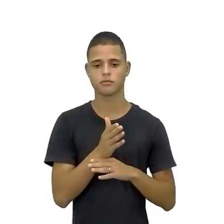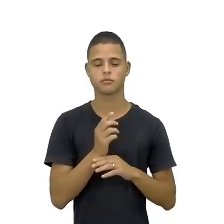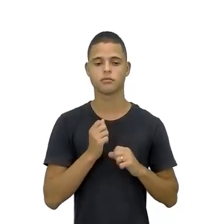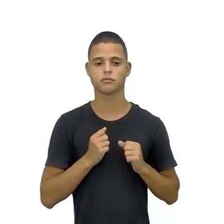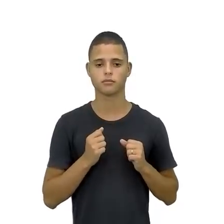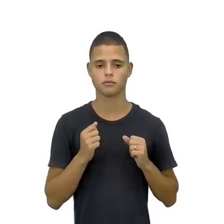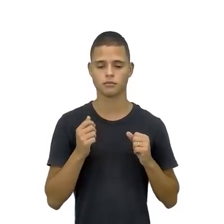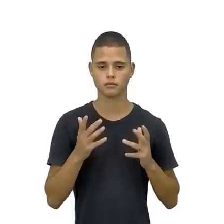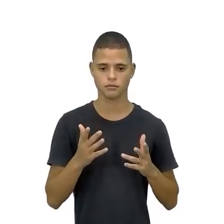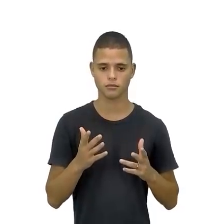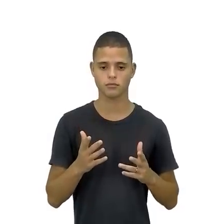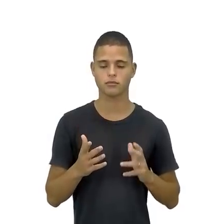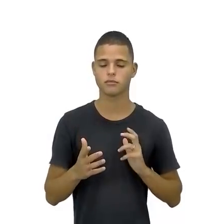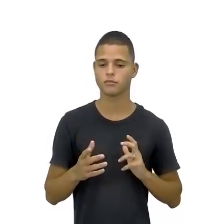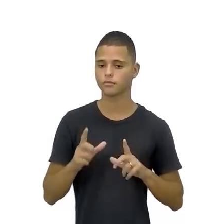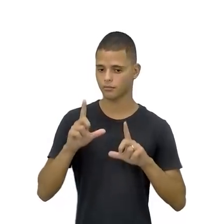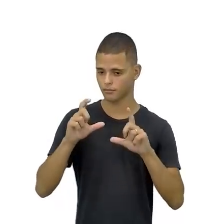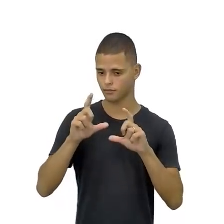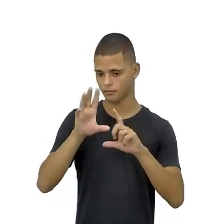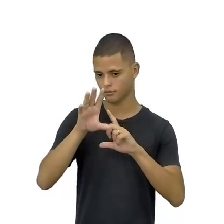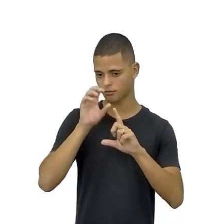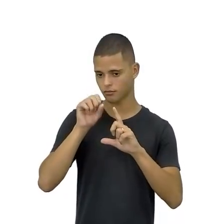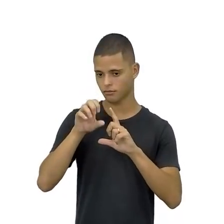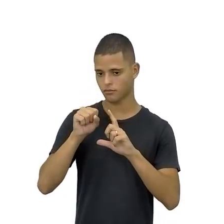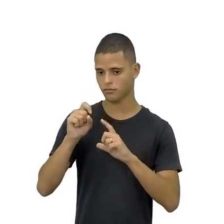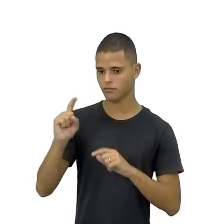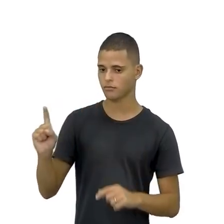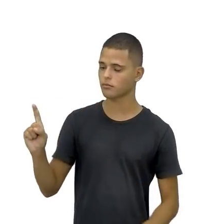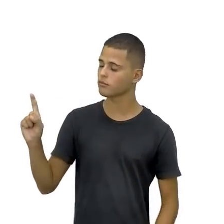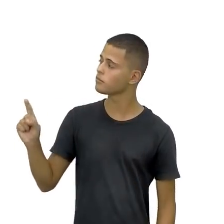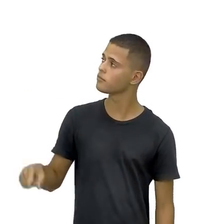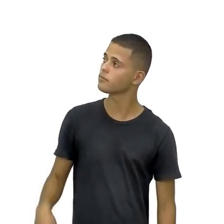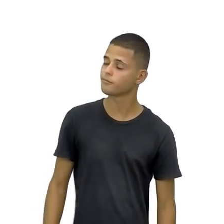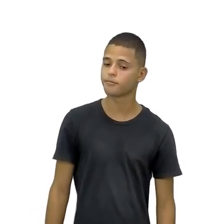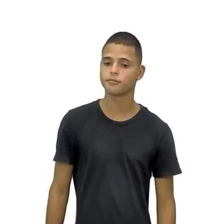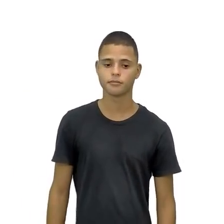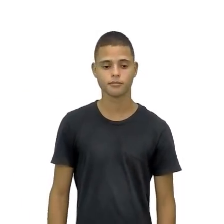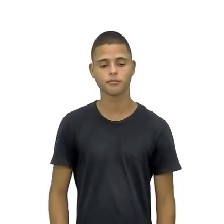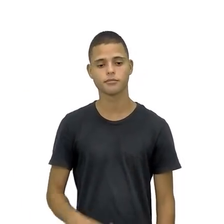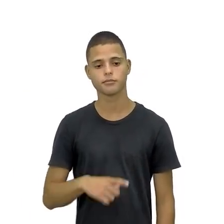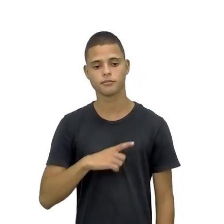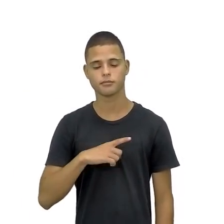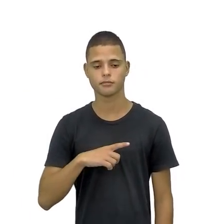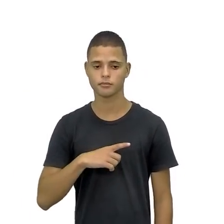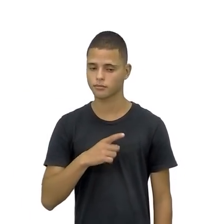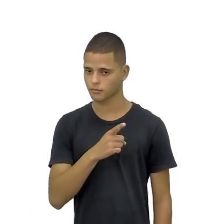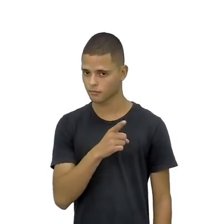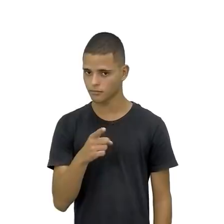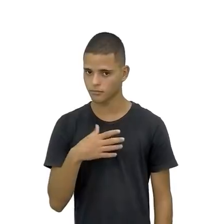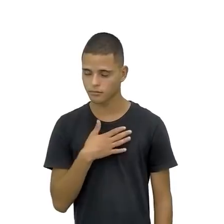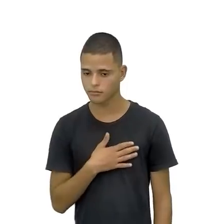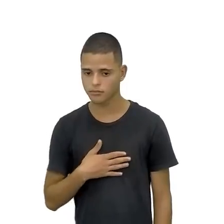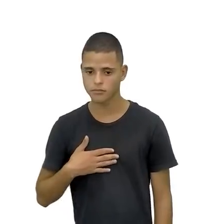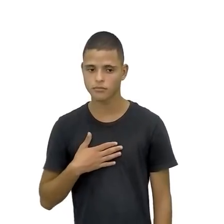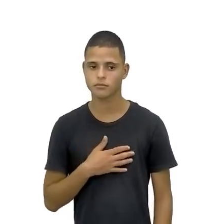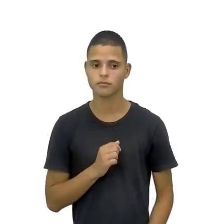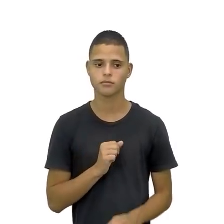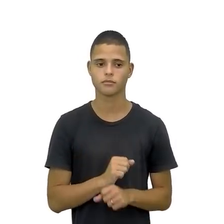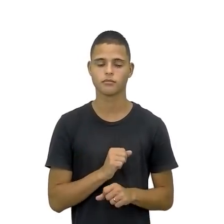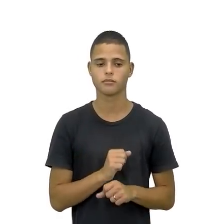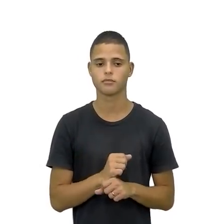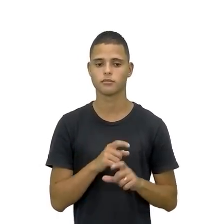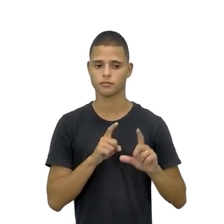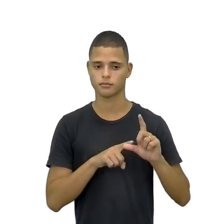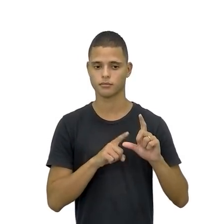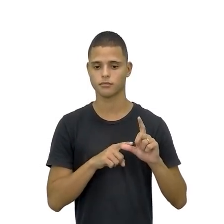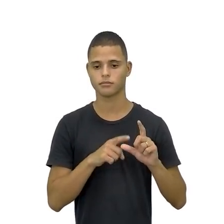participação, mostrando para nós se houve, né, de certa maneira, pertinência dessa formação, né, para vocês. Esperamos, então, aqui que